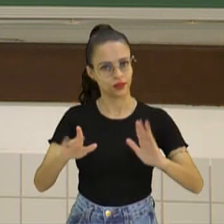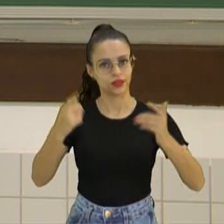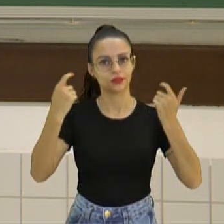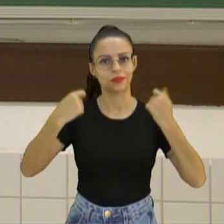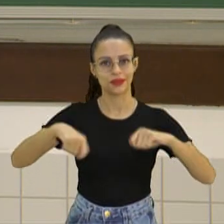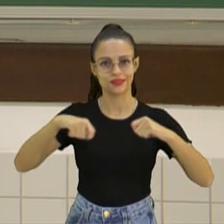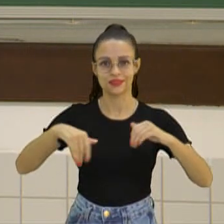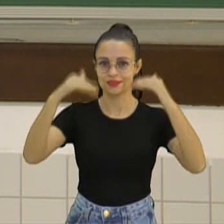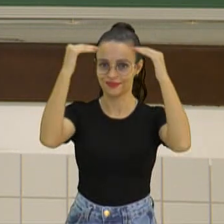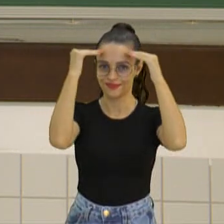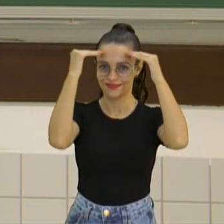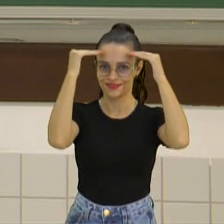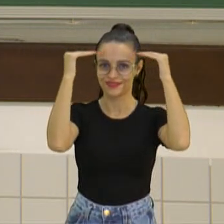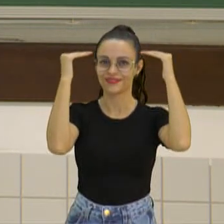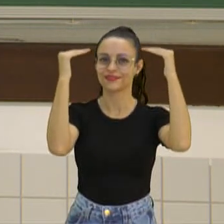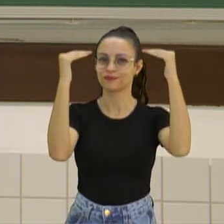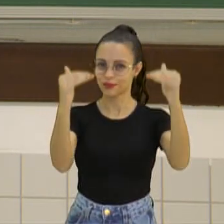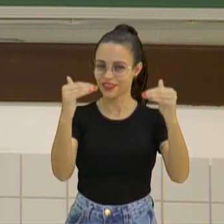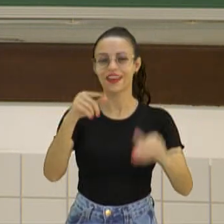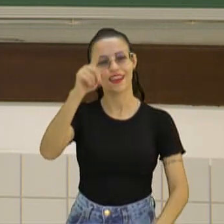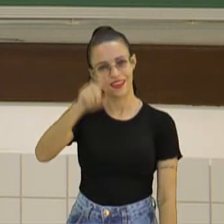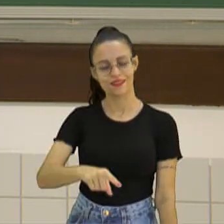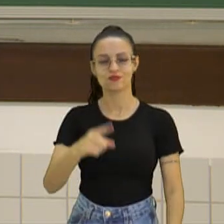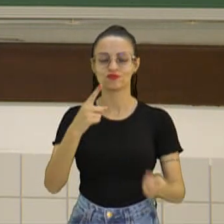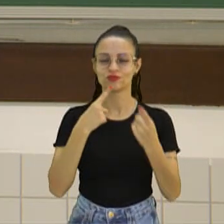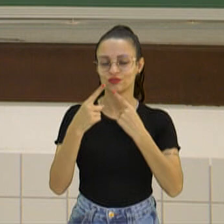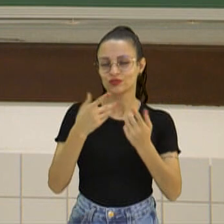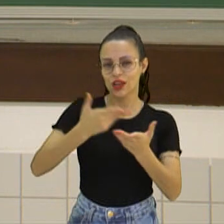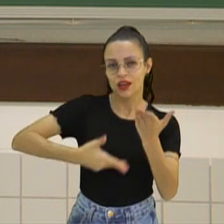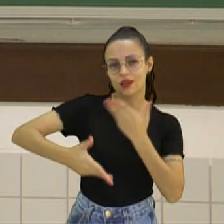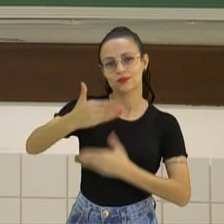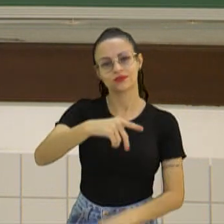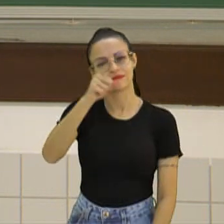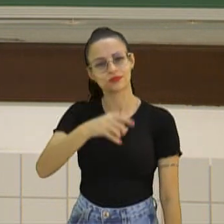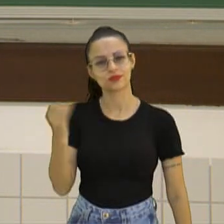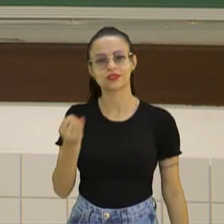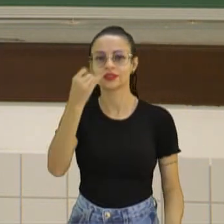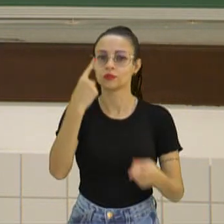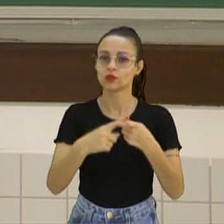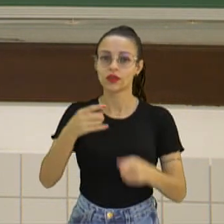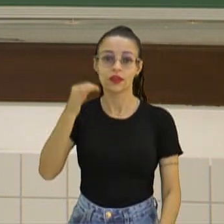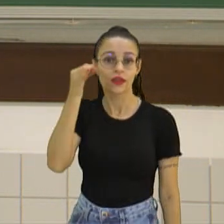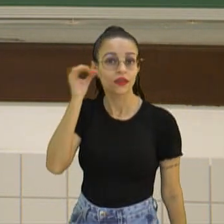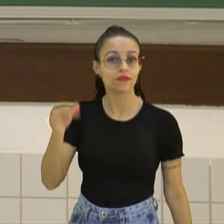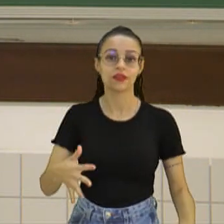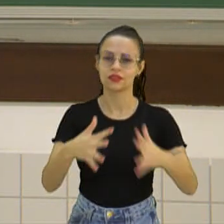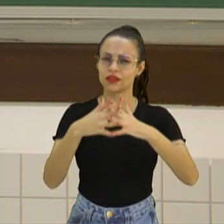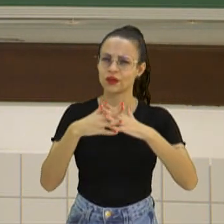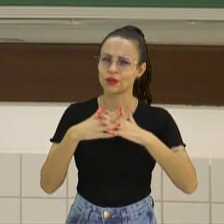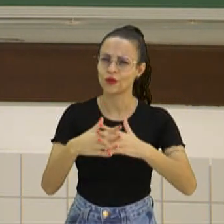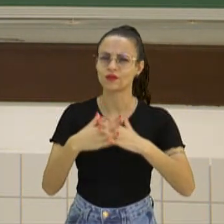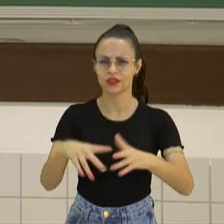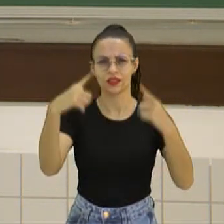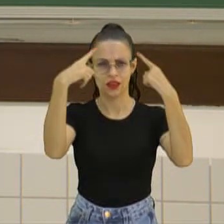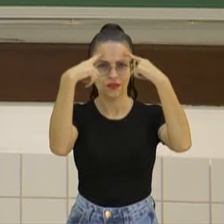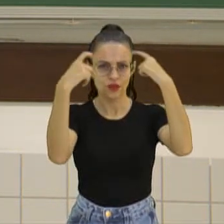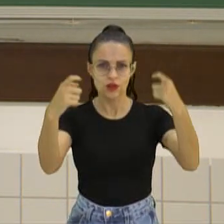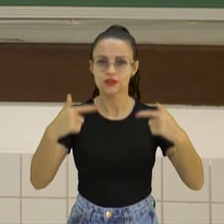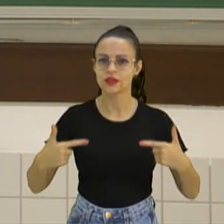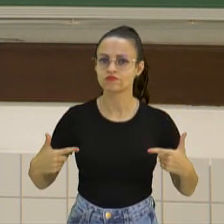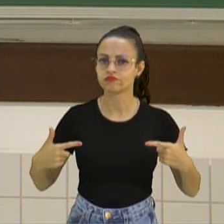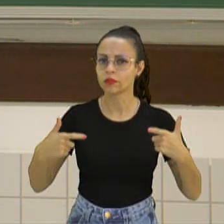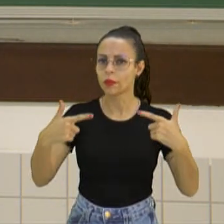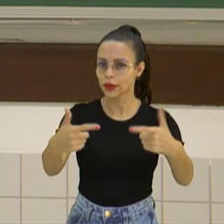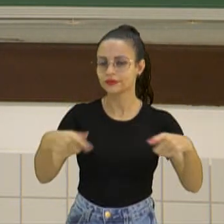de respeitar lição diálogo EA importância do Diálogo é porque evita conflitos violência